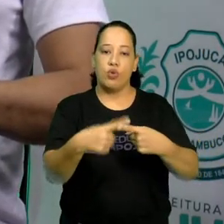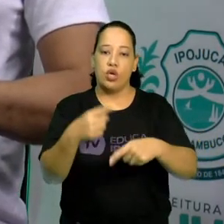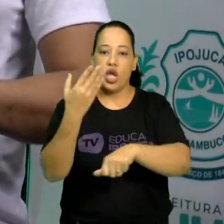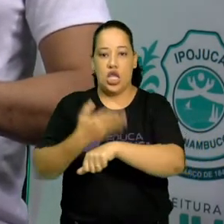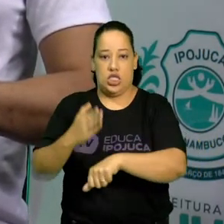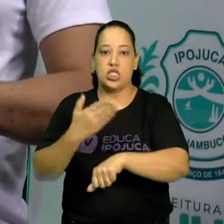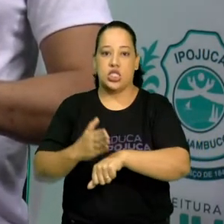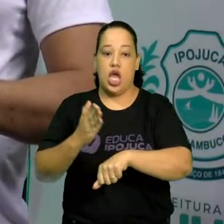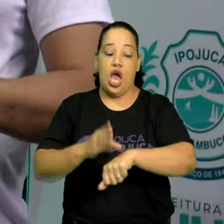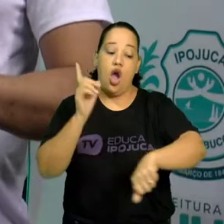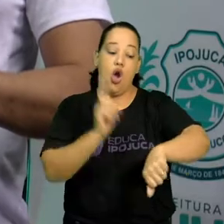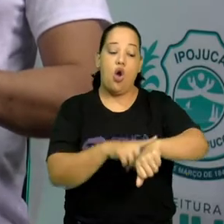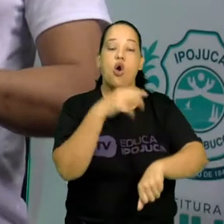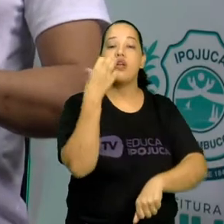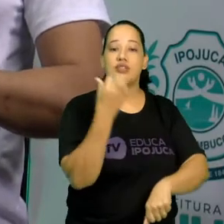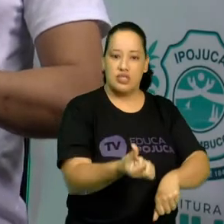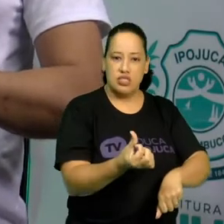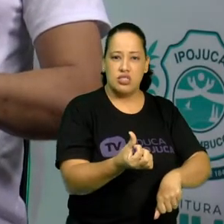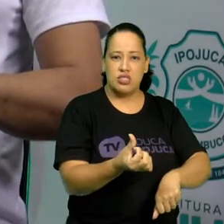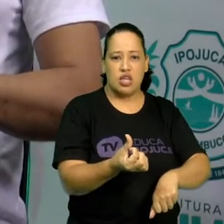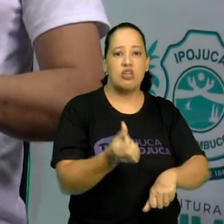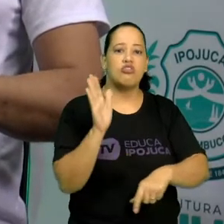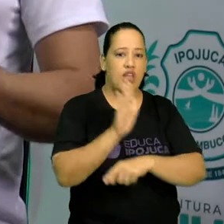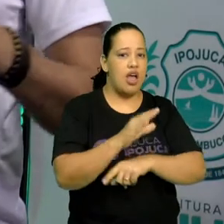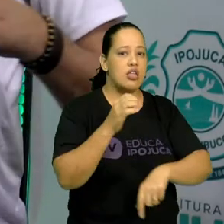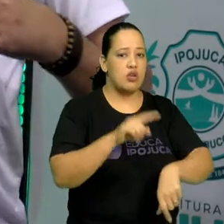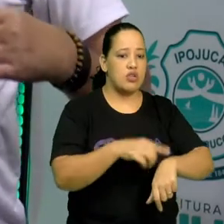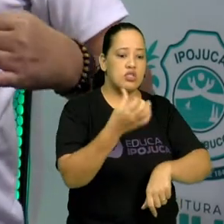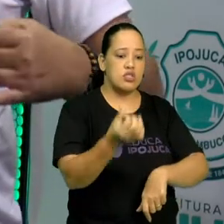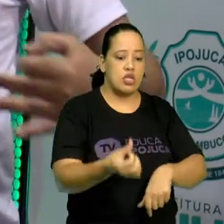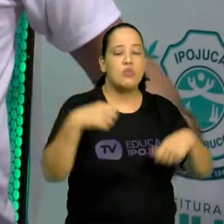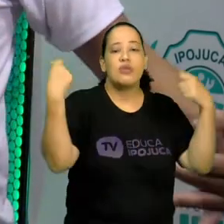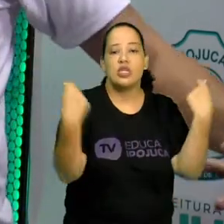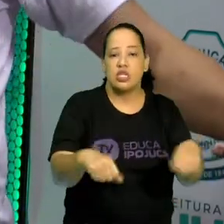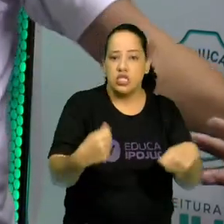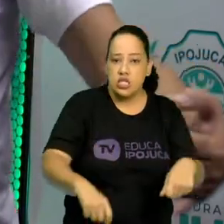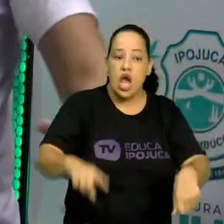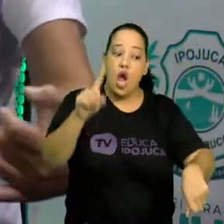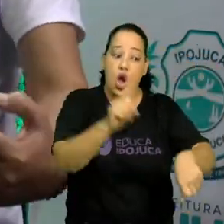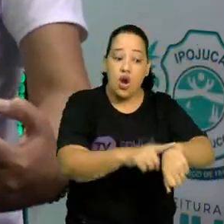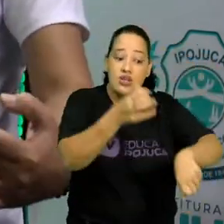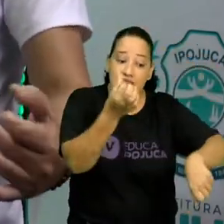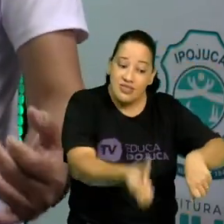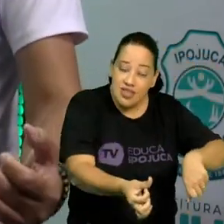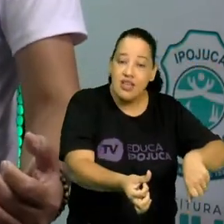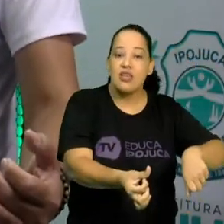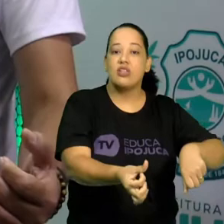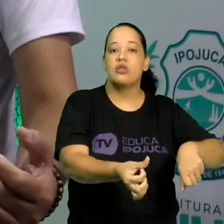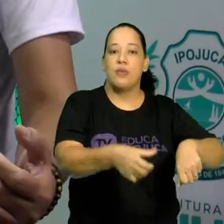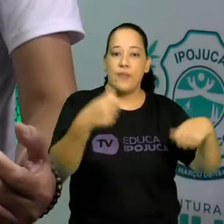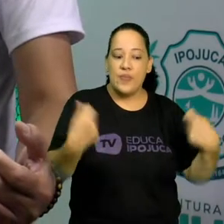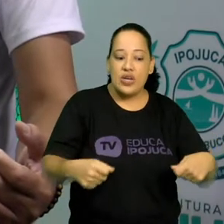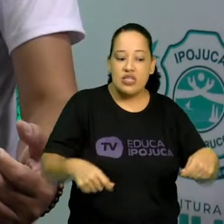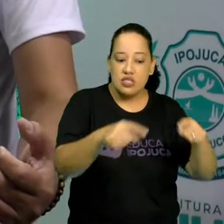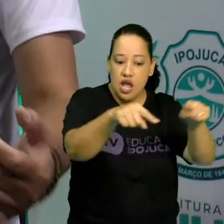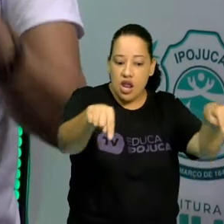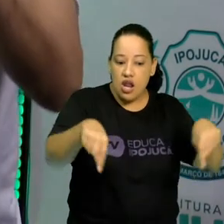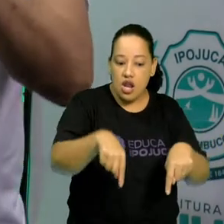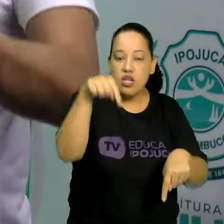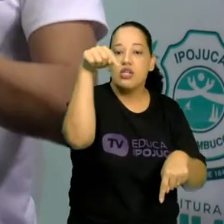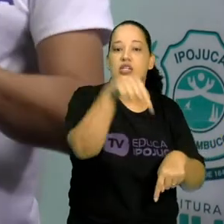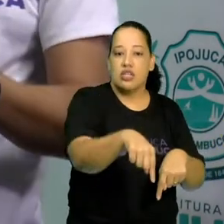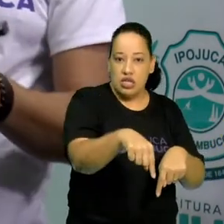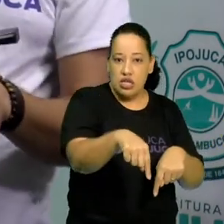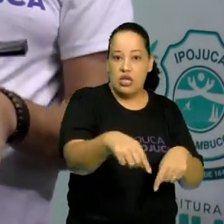às 6 da tarde, às 6 da tarde eu tenho que estar dentro do espaço de ensaio pronto.